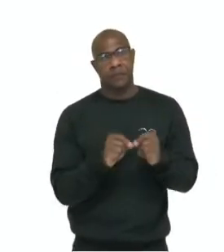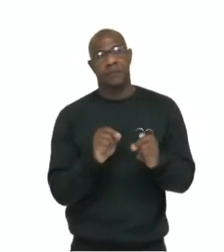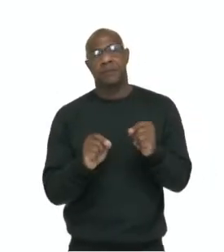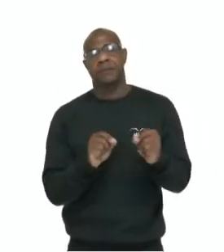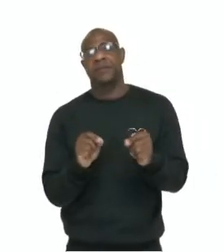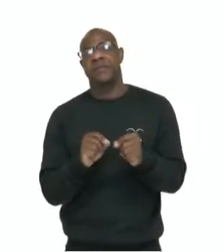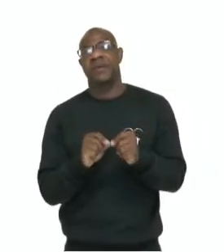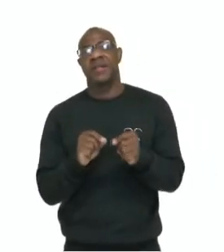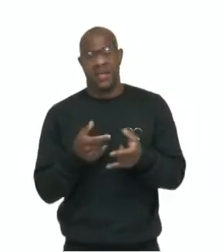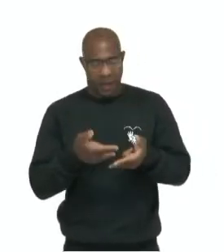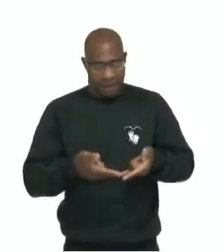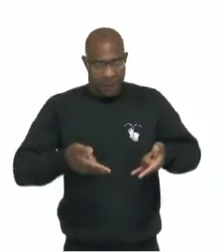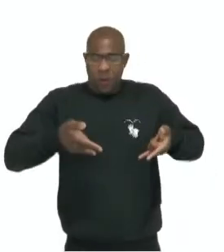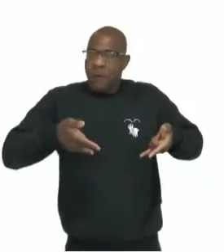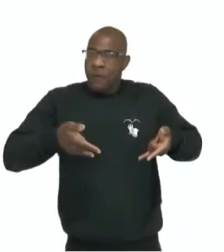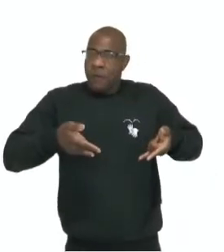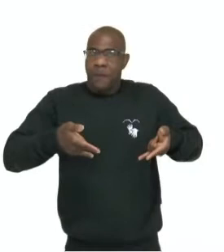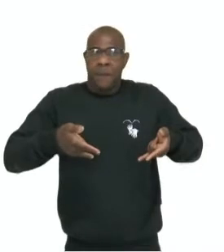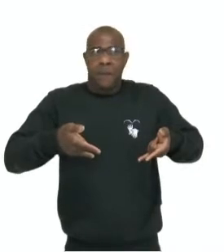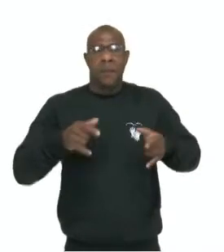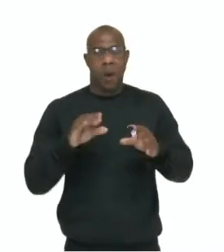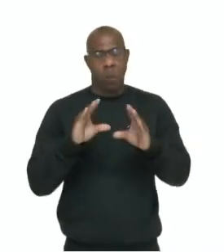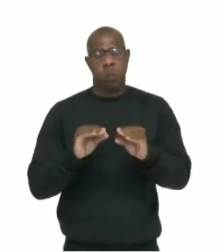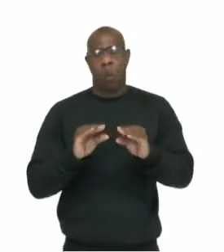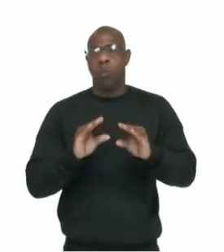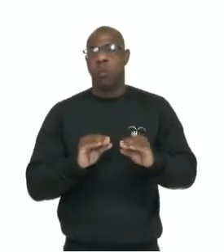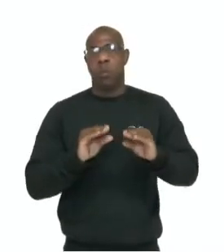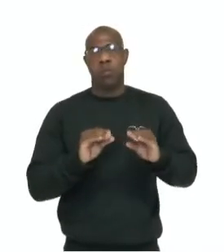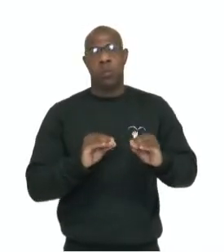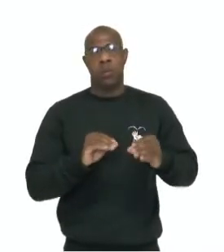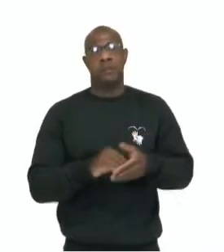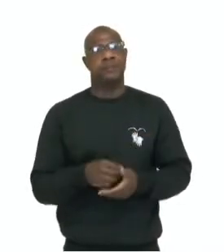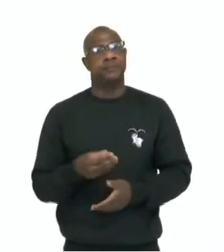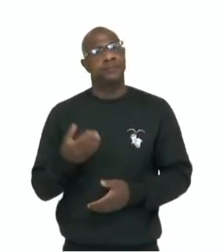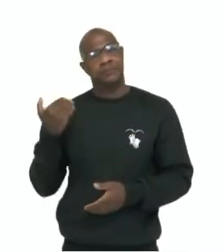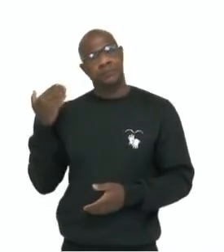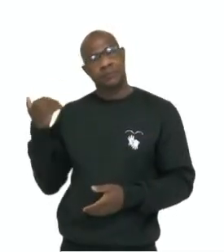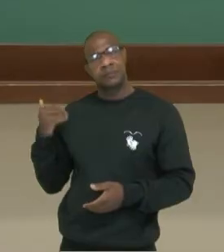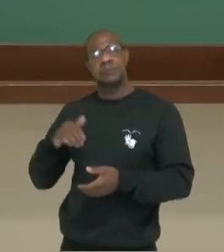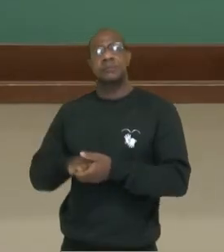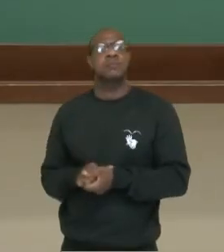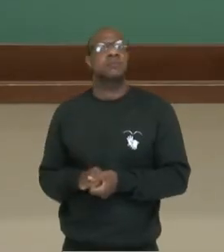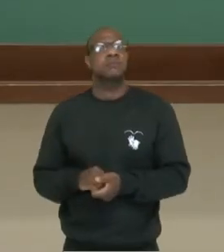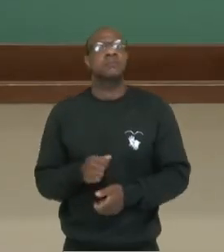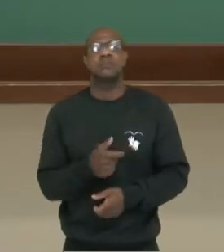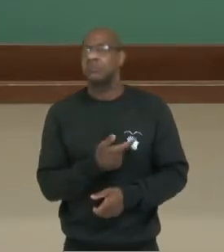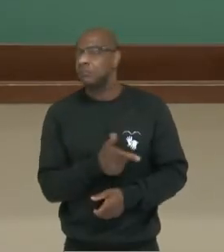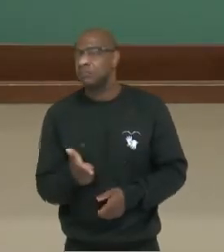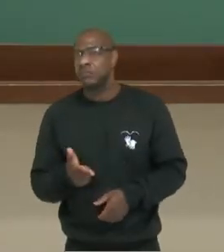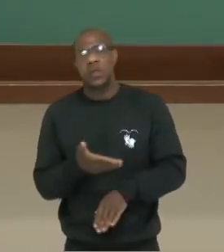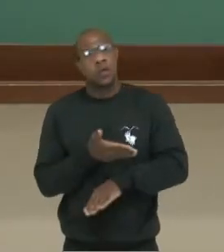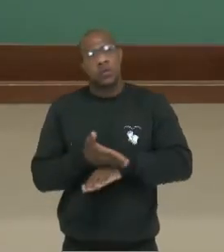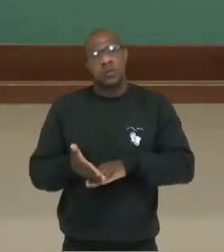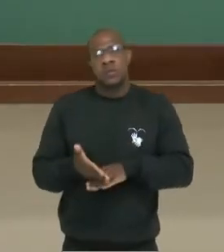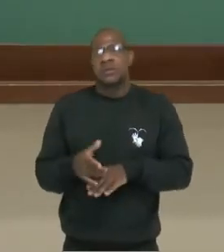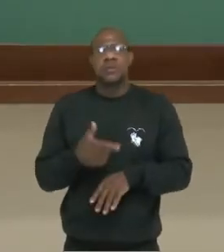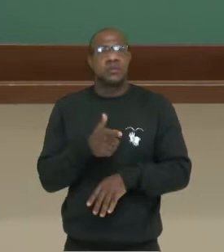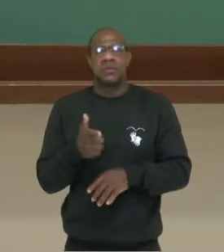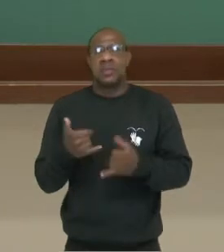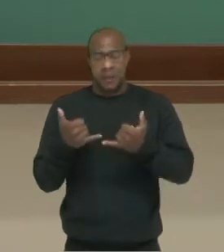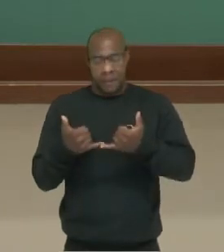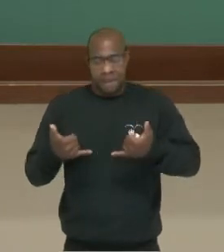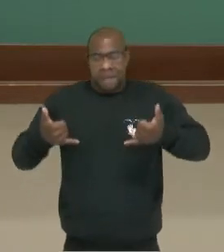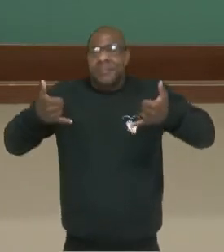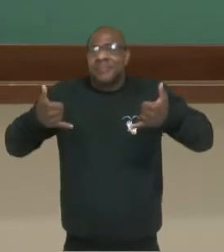um absorvente que ela era uma almofadinha. Só que naquela época eles não tinham o costume de usar calcinha.